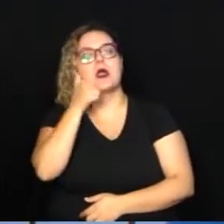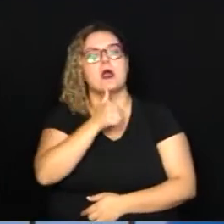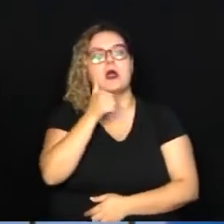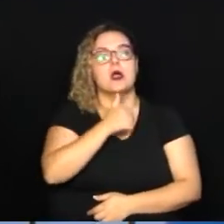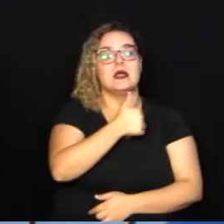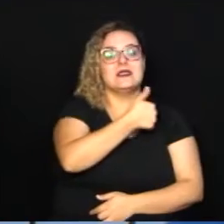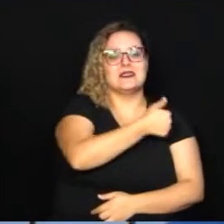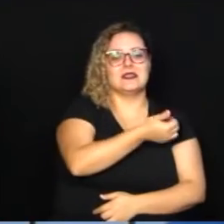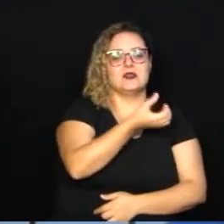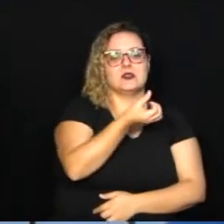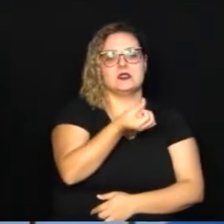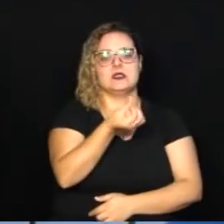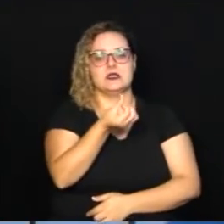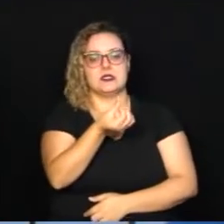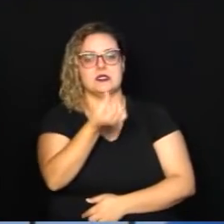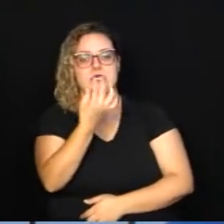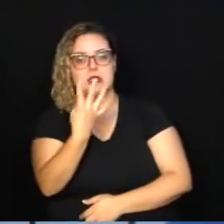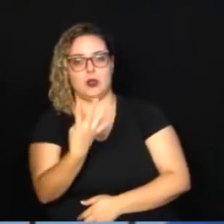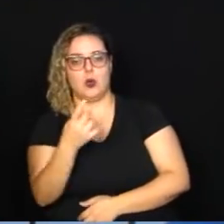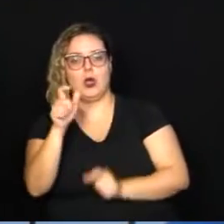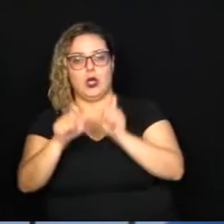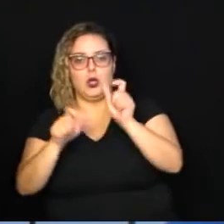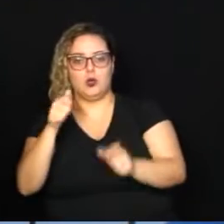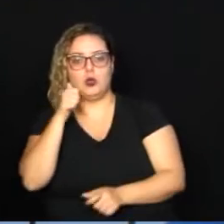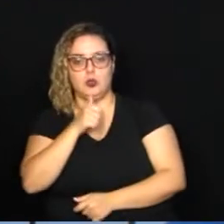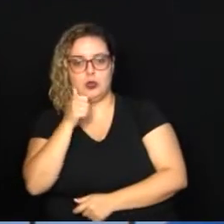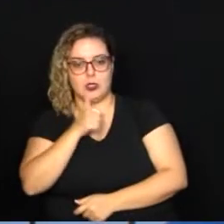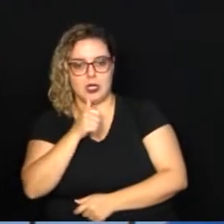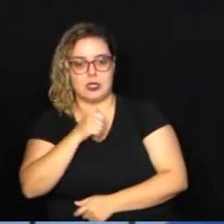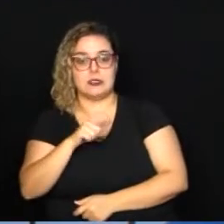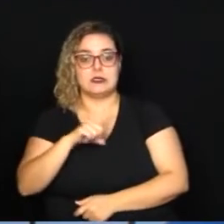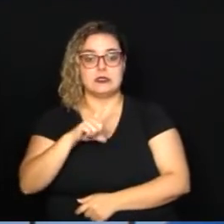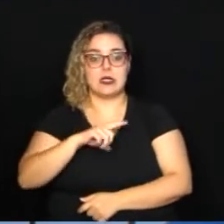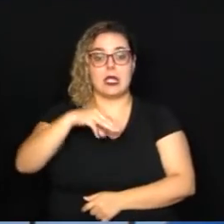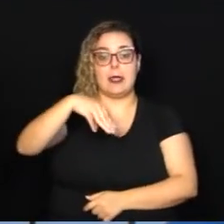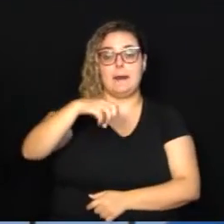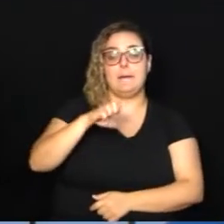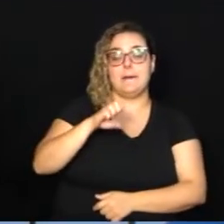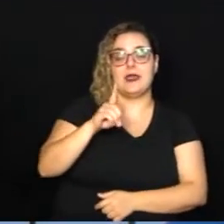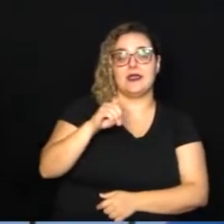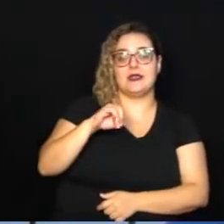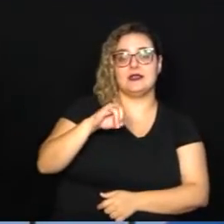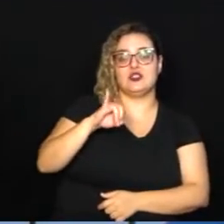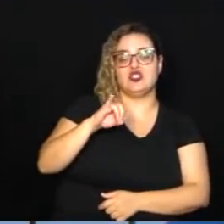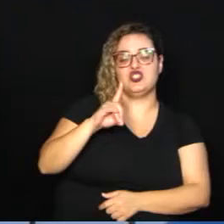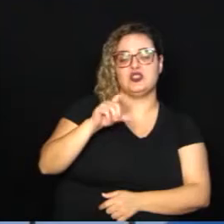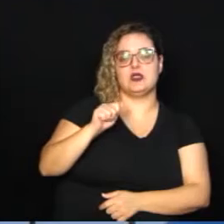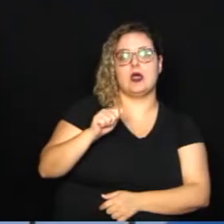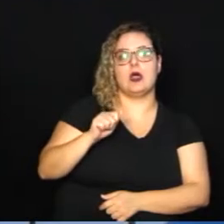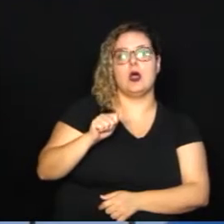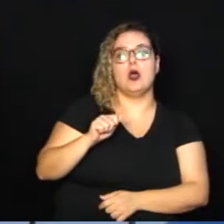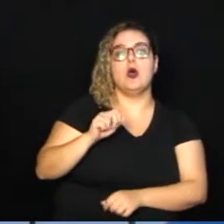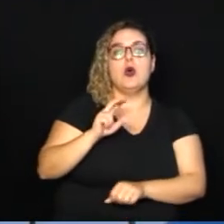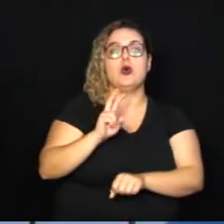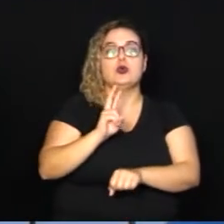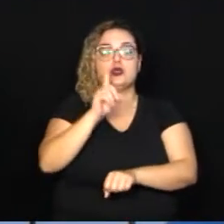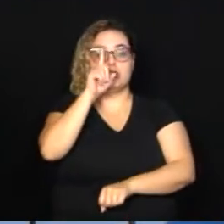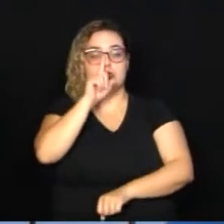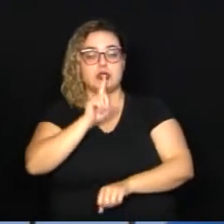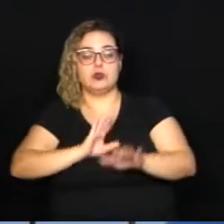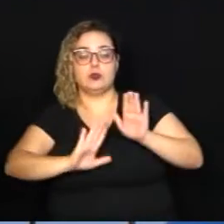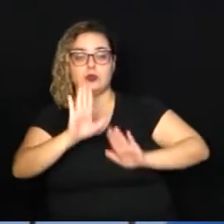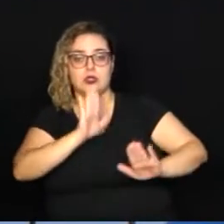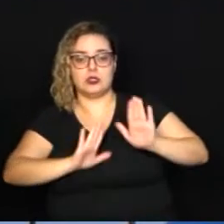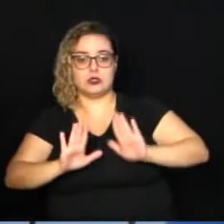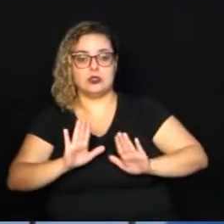164 mulheres de Campinas que possuem medida protetiva da Justiça por algum caso de violência sofrida pelos